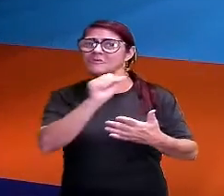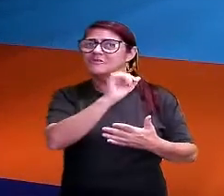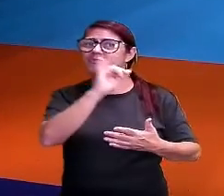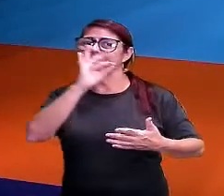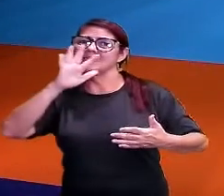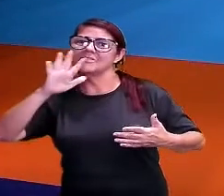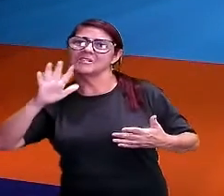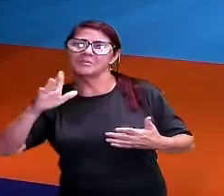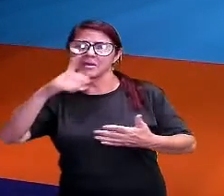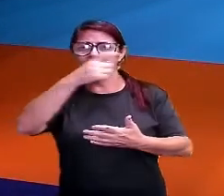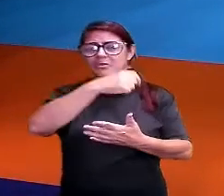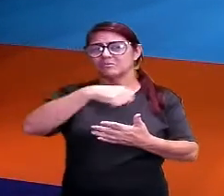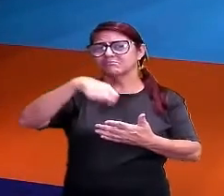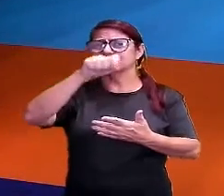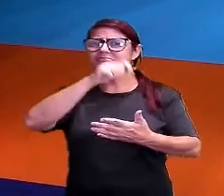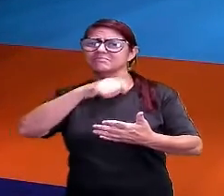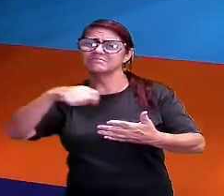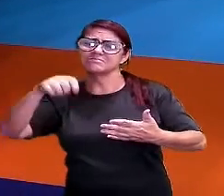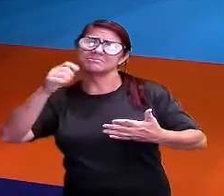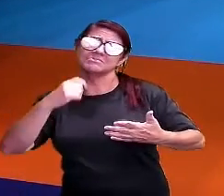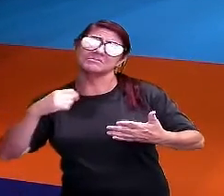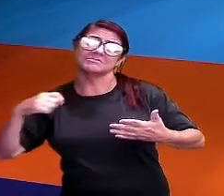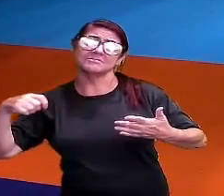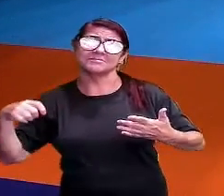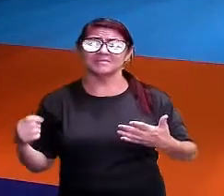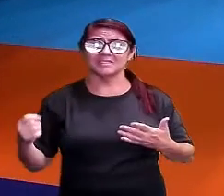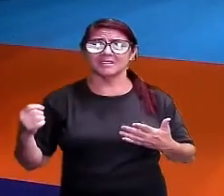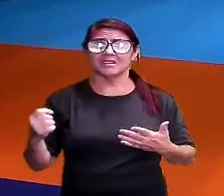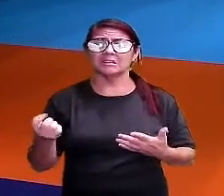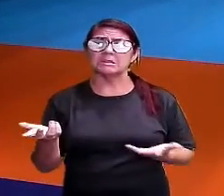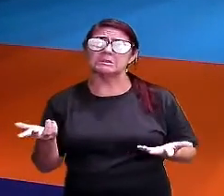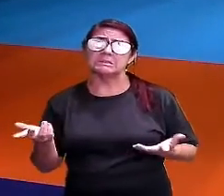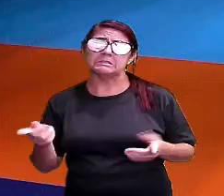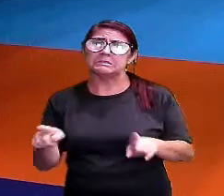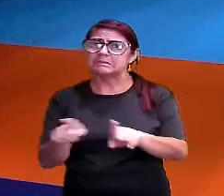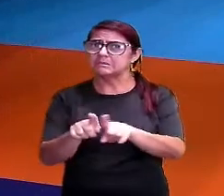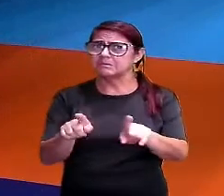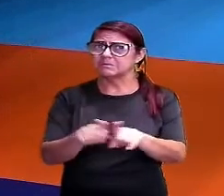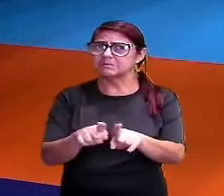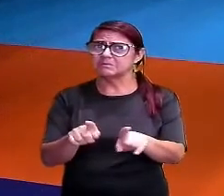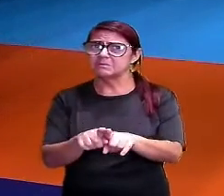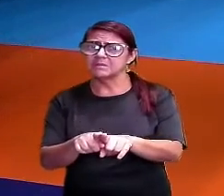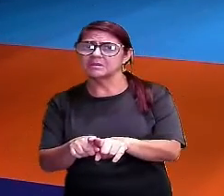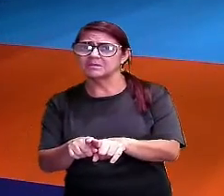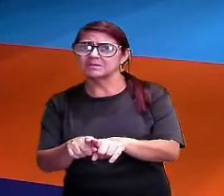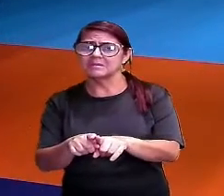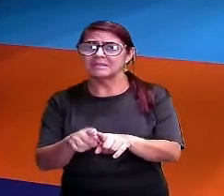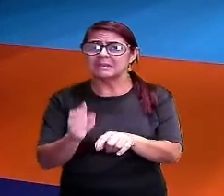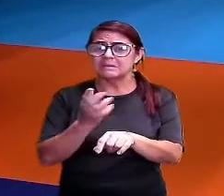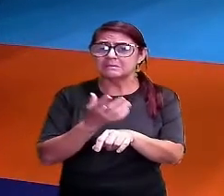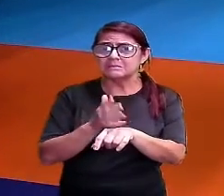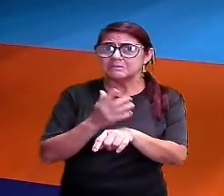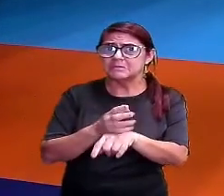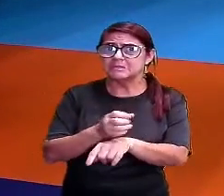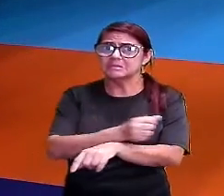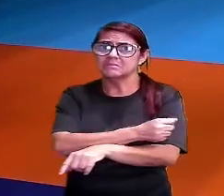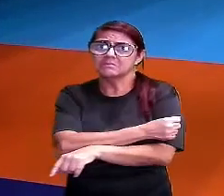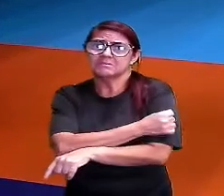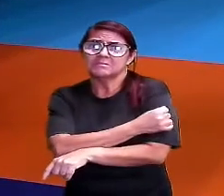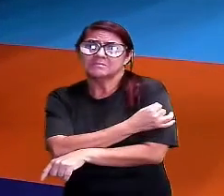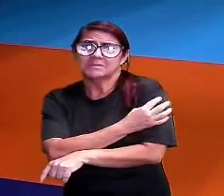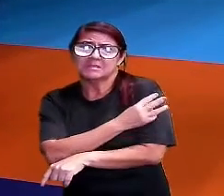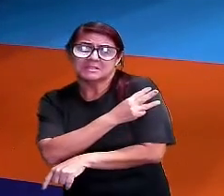é? Porque até as turmas do 3º ano estão em transição para passar do bastão para a